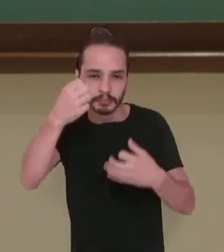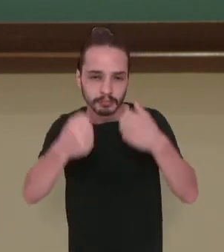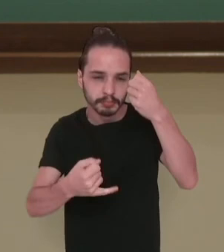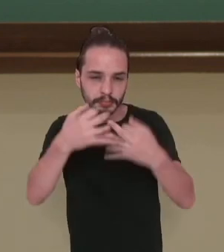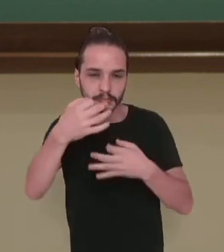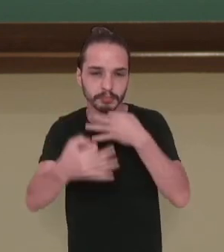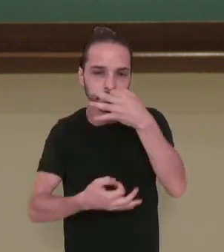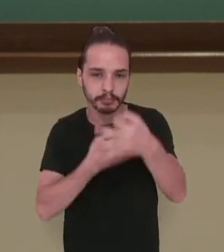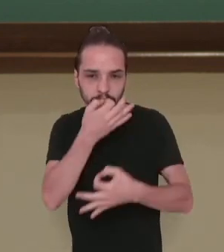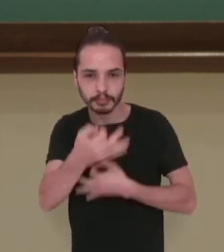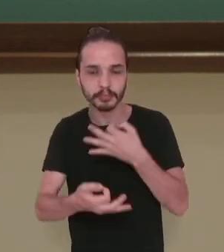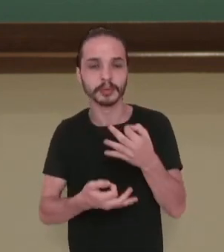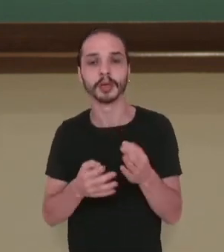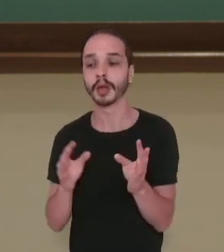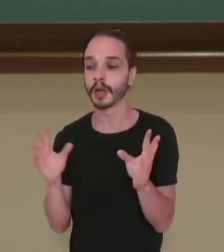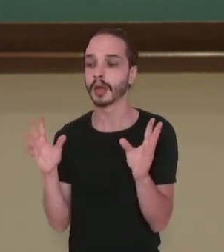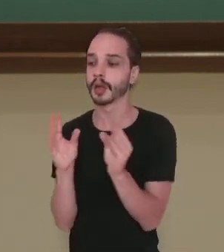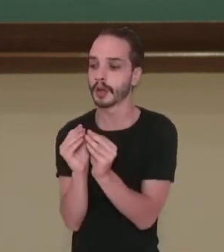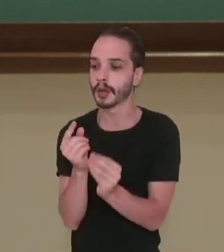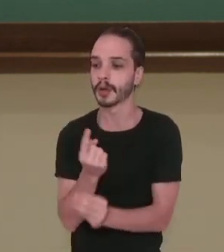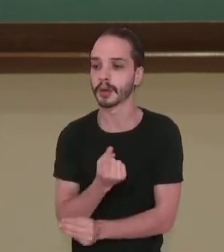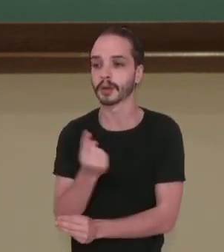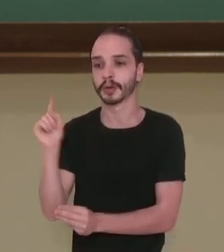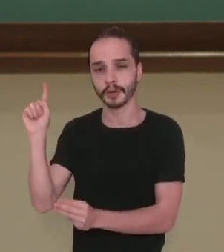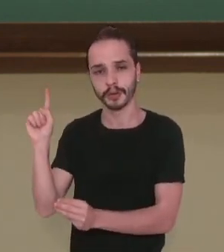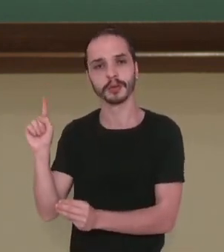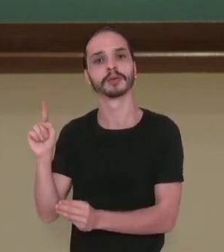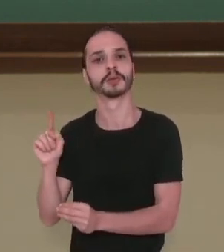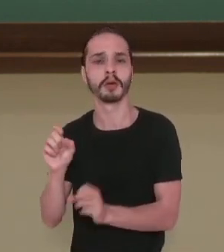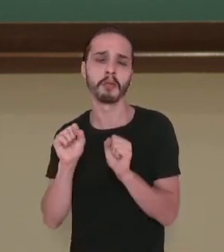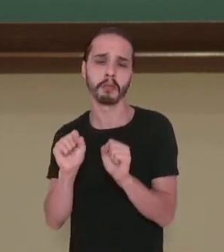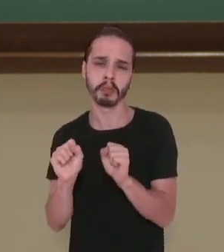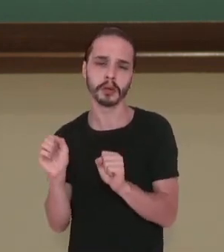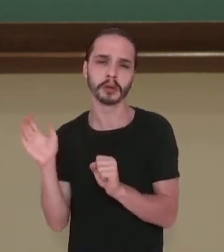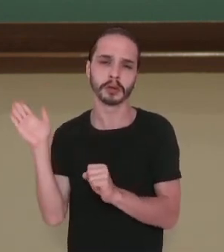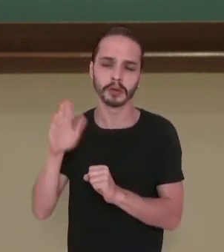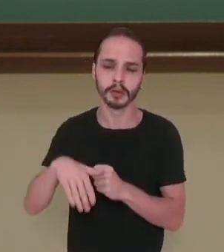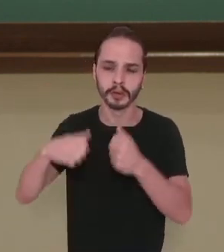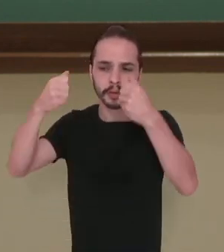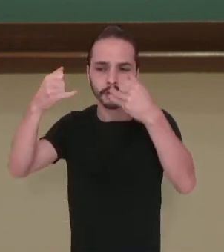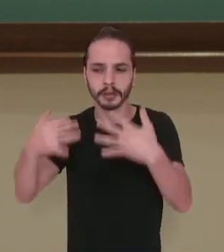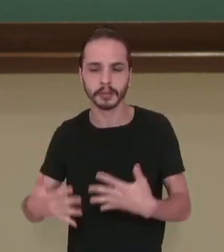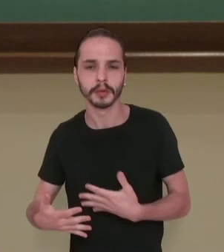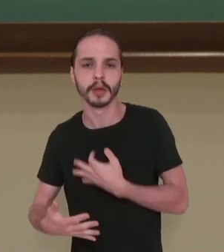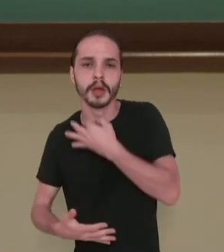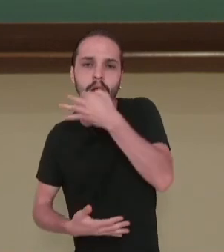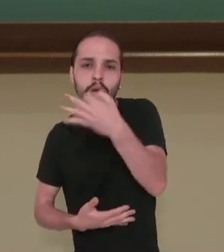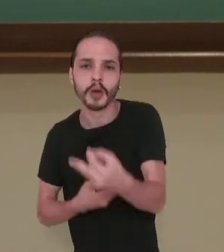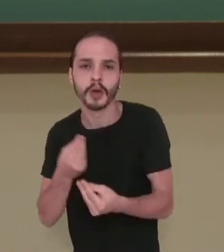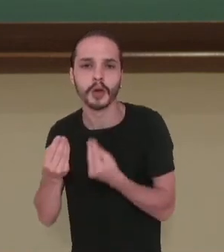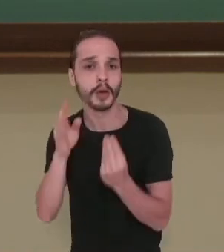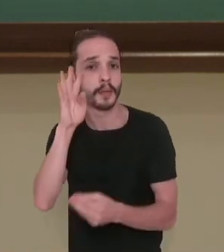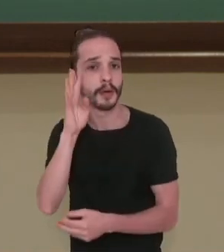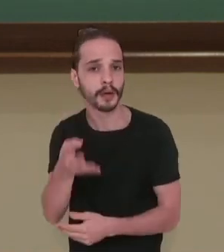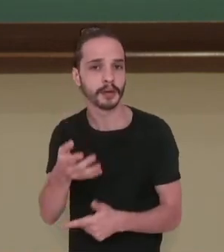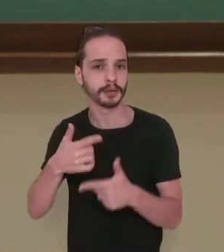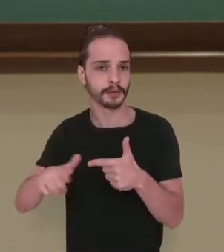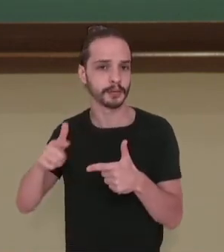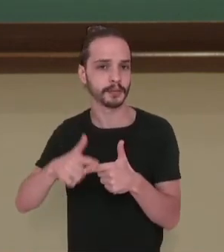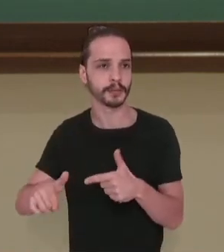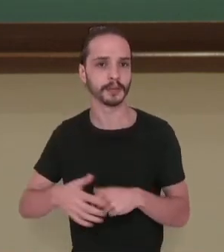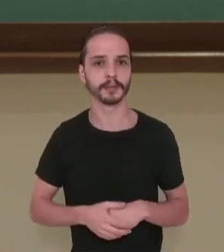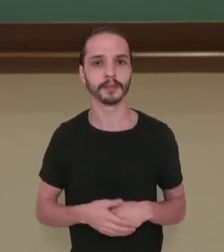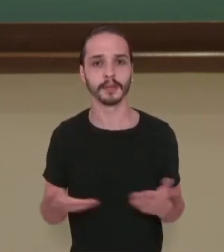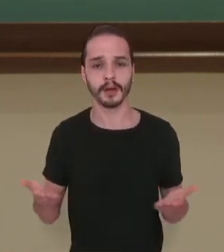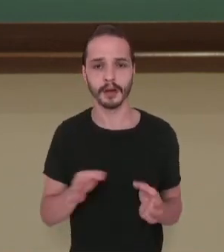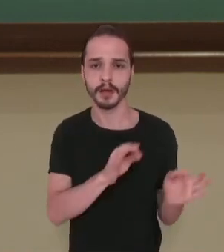na conclusão, né? Onde muitas vezes também ele traz indagações ou sugestões para solucionar o problema. Então, nessa aula